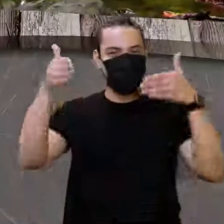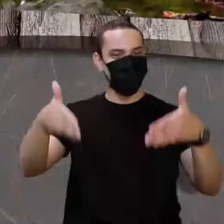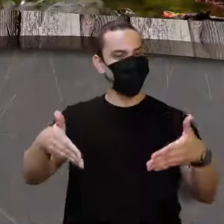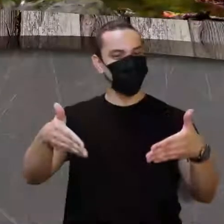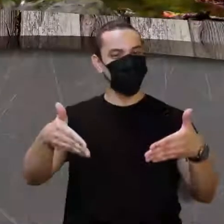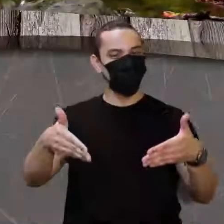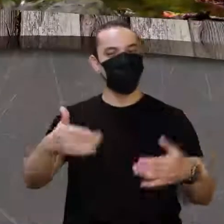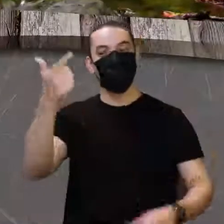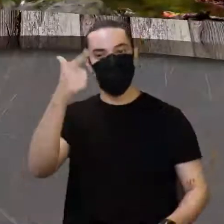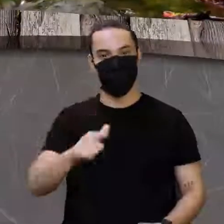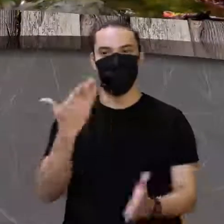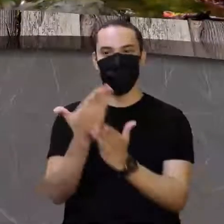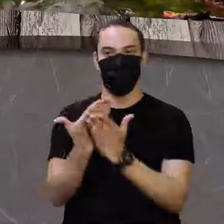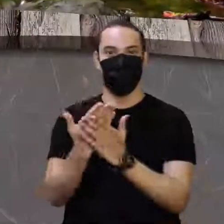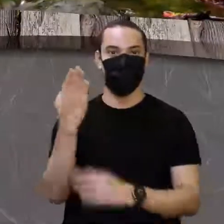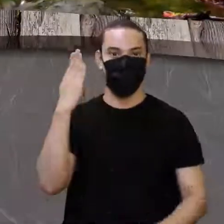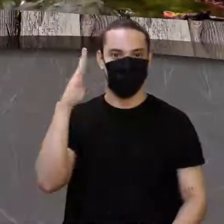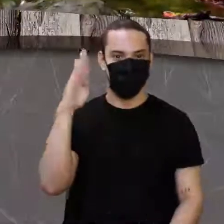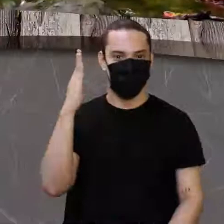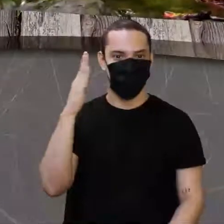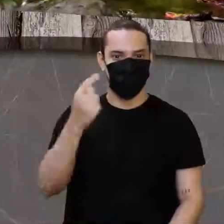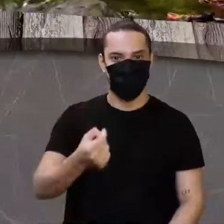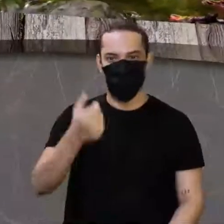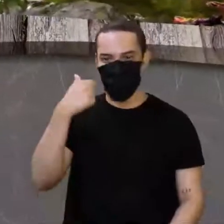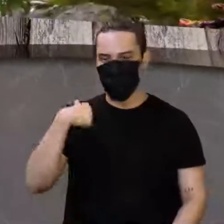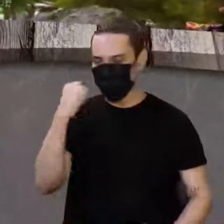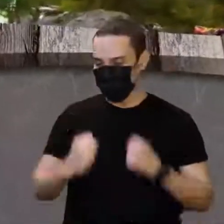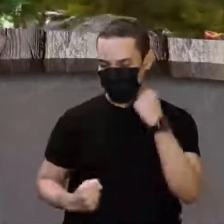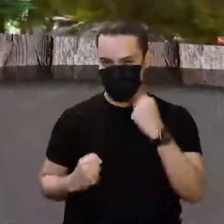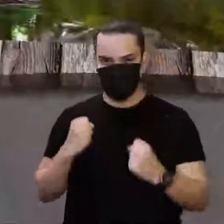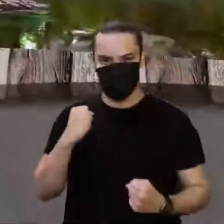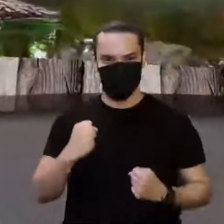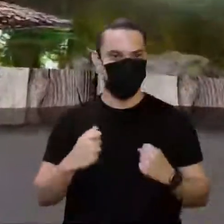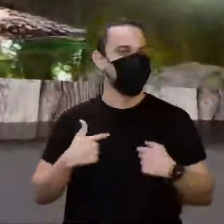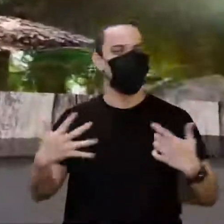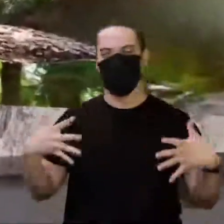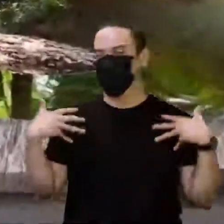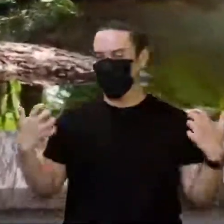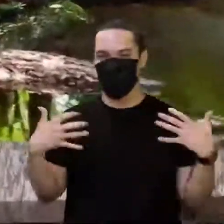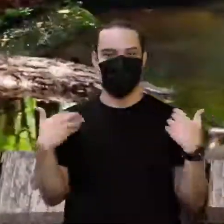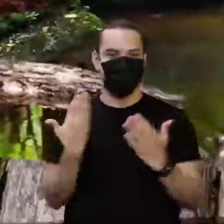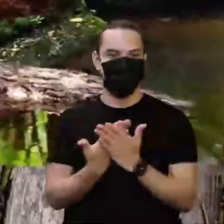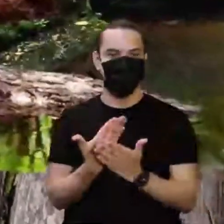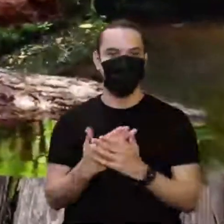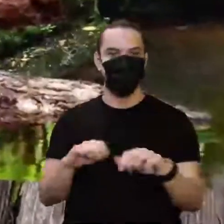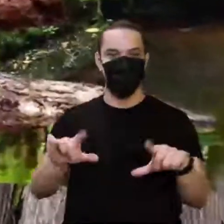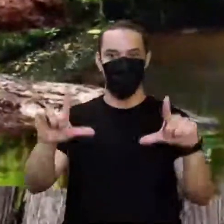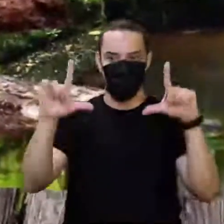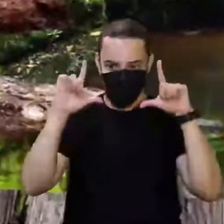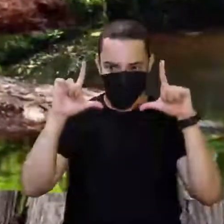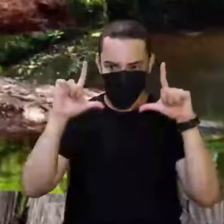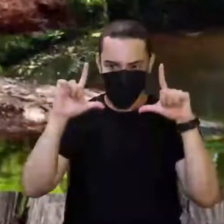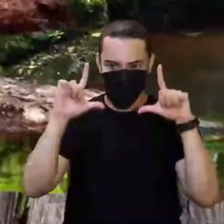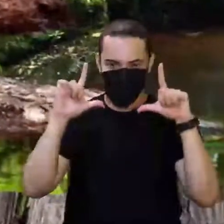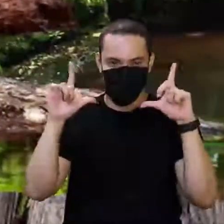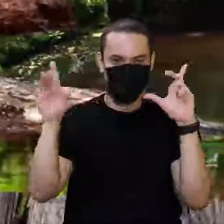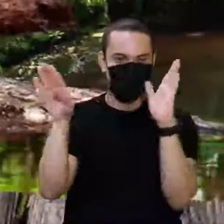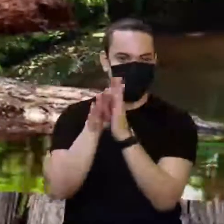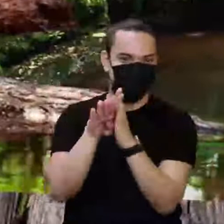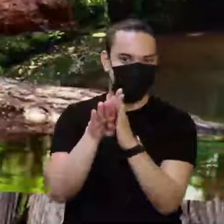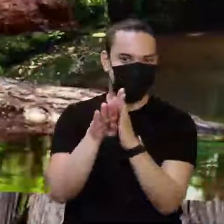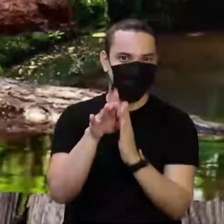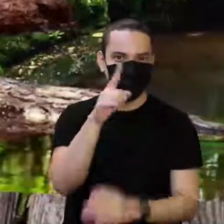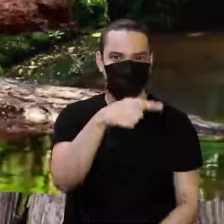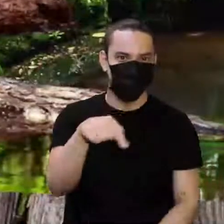chegamos para mais uma aula de biologia. Quase eu saio correndo agora, ó. Tô animada para essa aula. Corri. Cheguei aqui na salinha